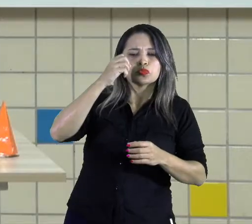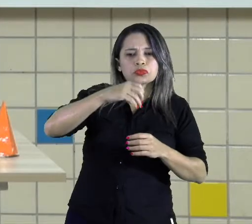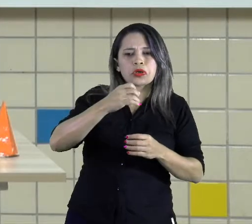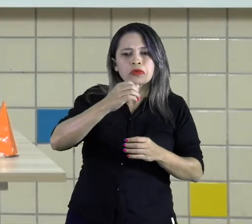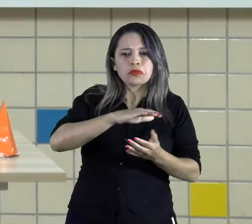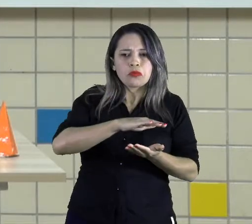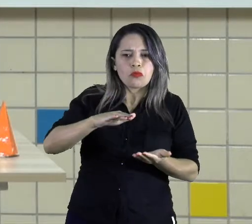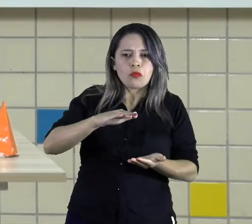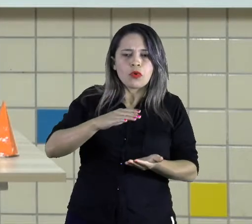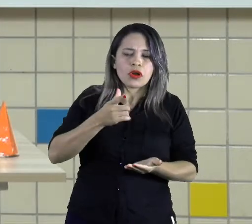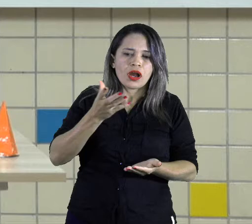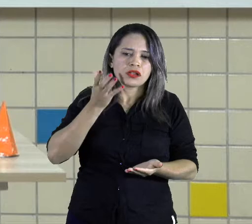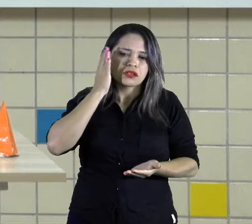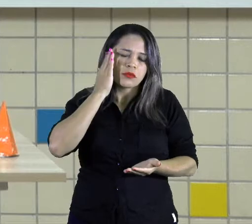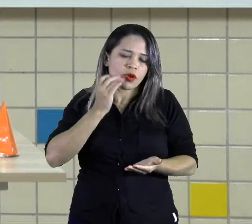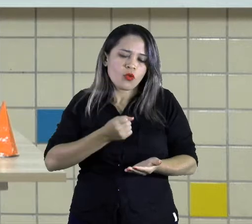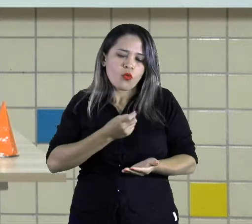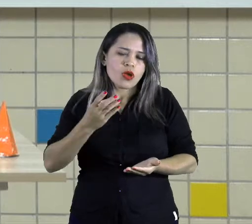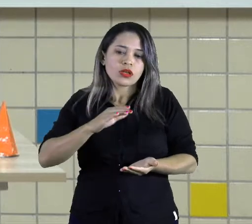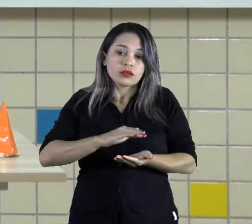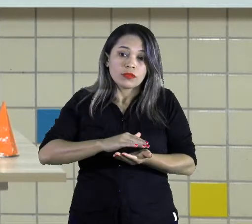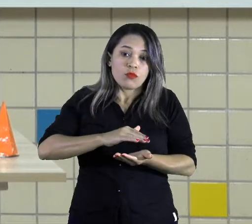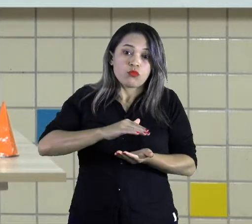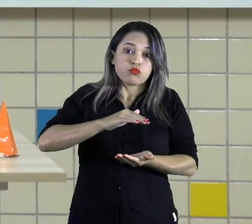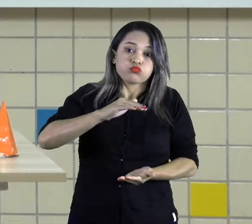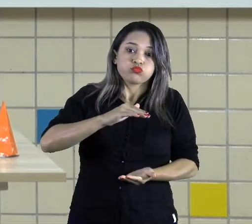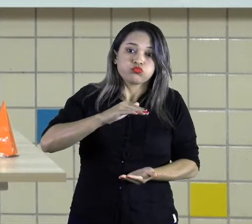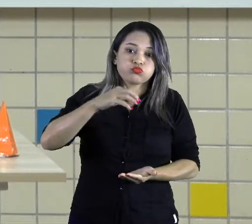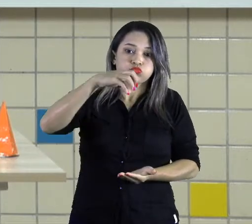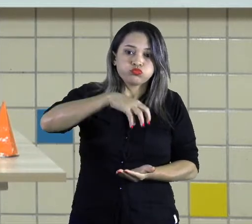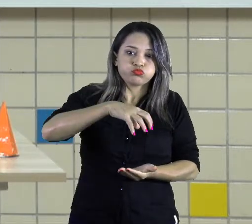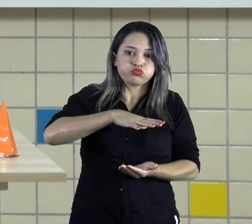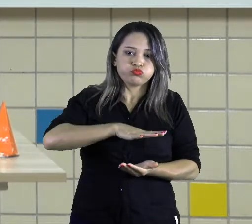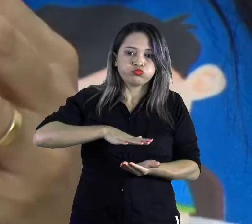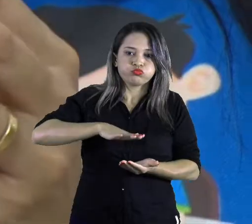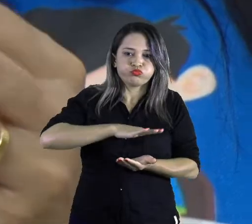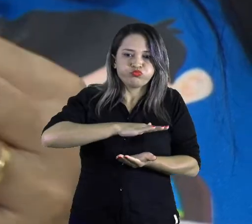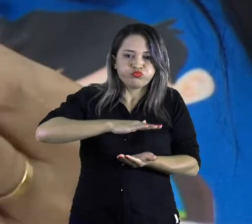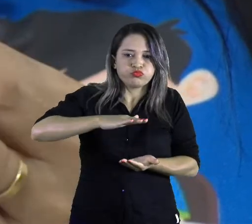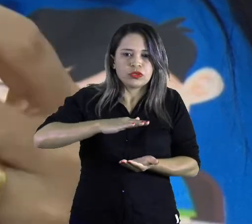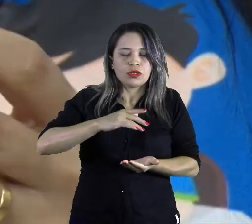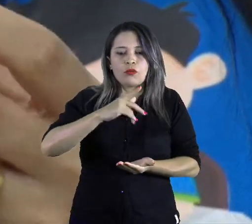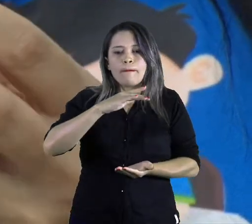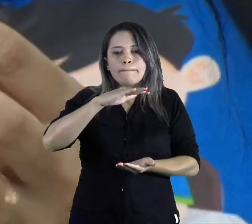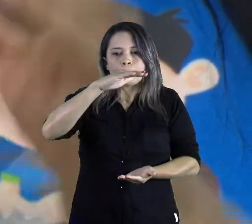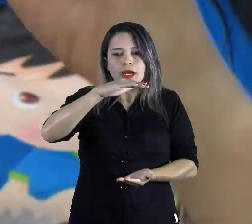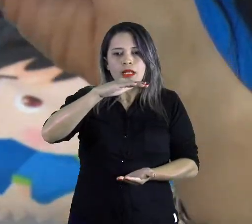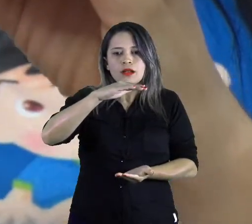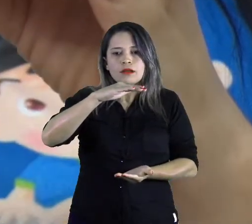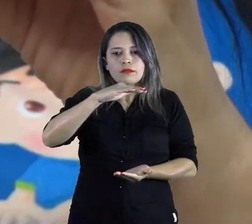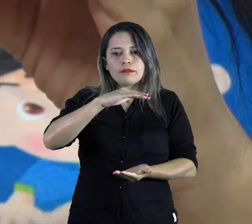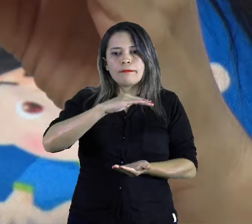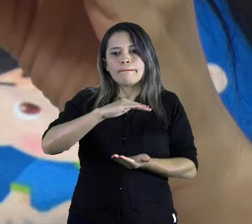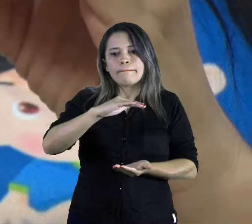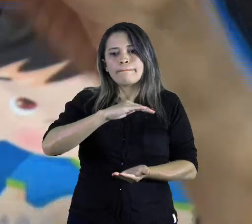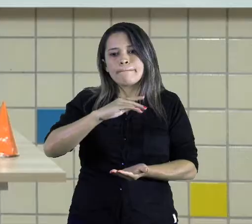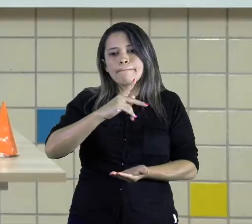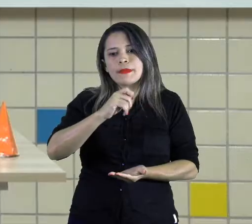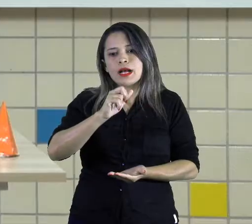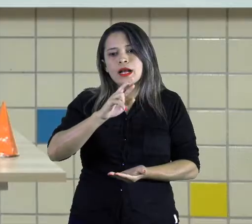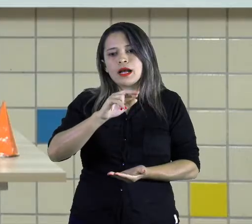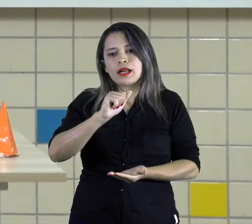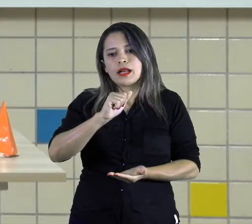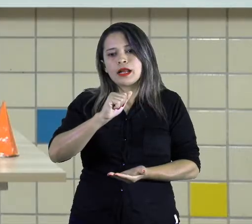saber quanto que cabe, qual é o volume que cabe dentro desse paralelepípedo. Então, olha só, para eu saber